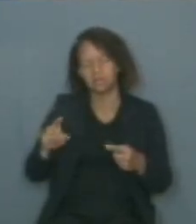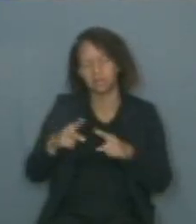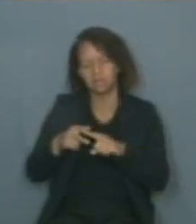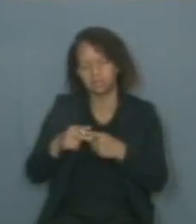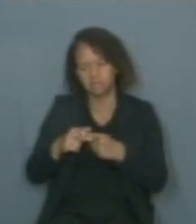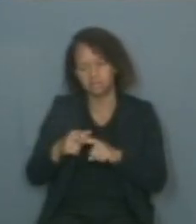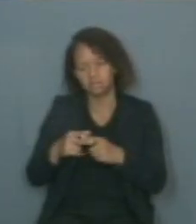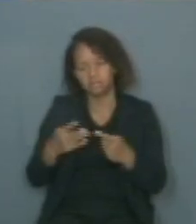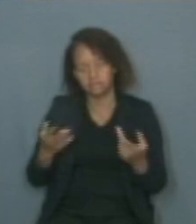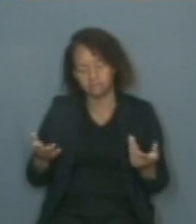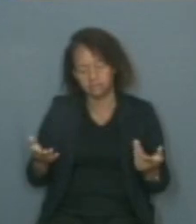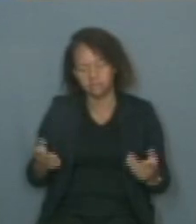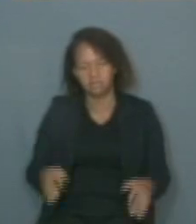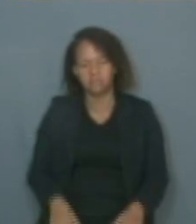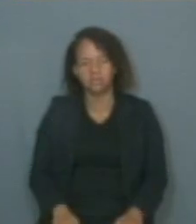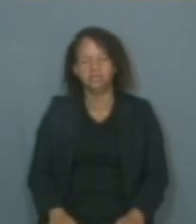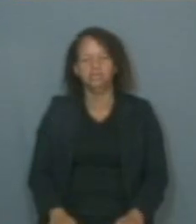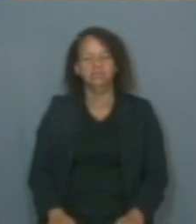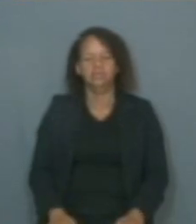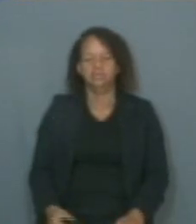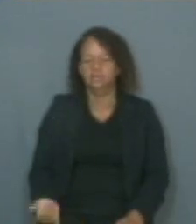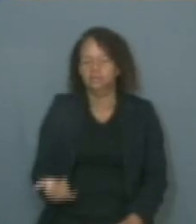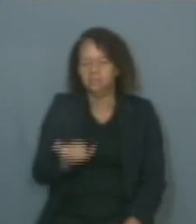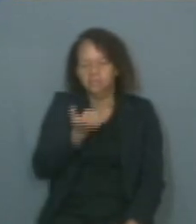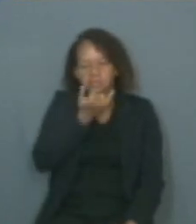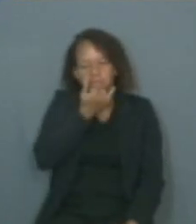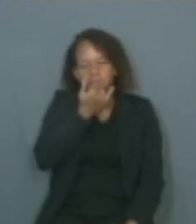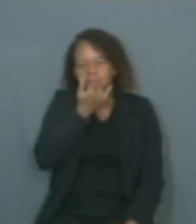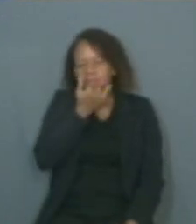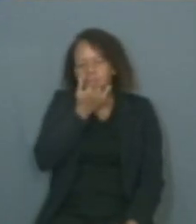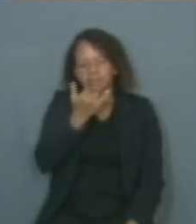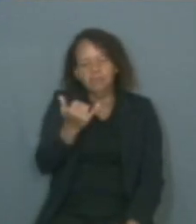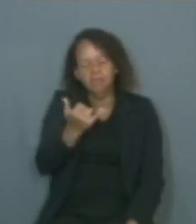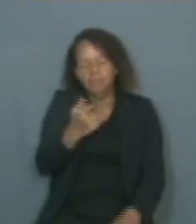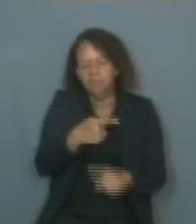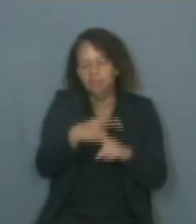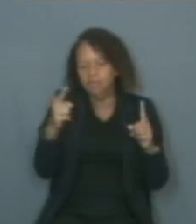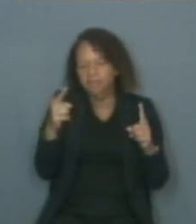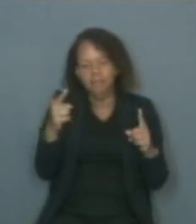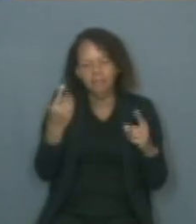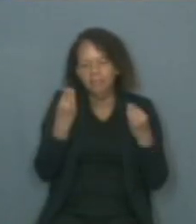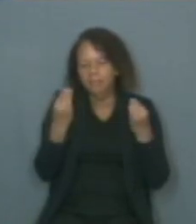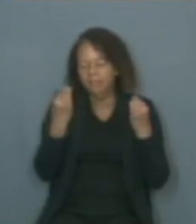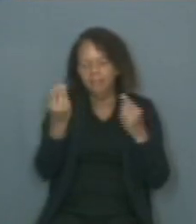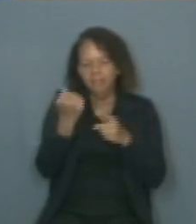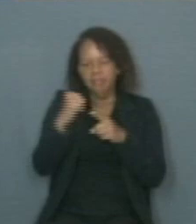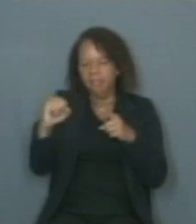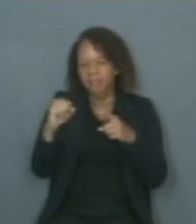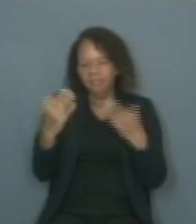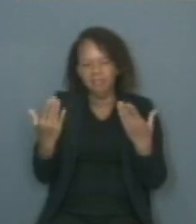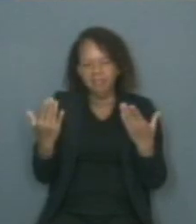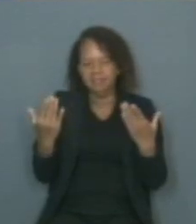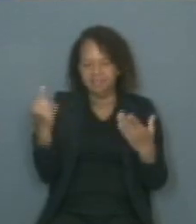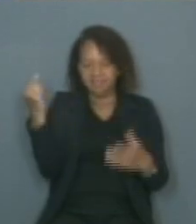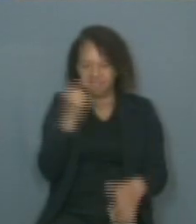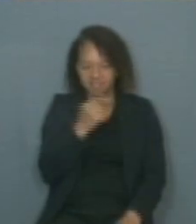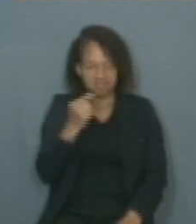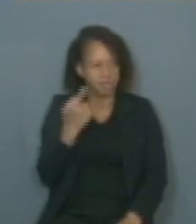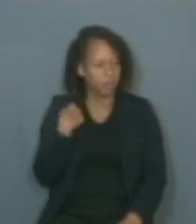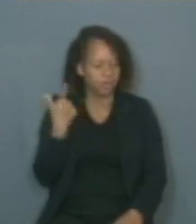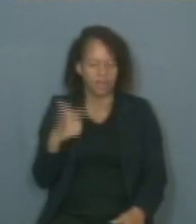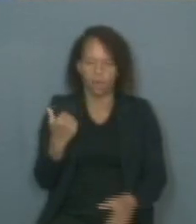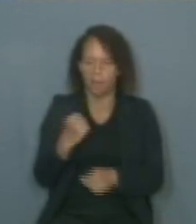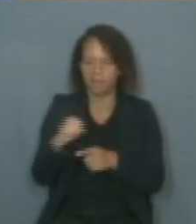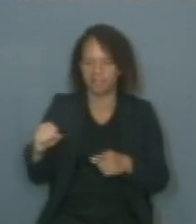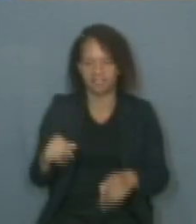conserto? Me desculpem, vereadores, tem coisas que ainda não dá para defender. Isso daqui não dá para